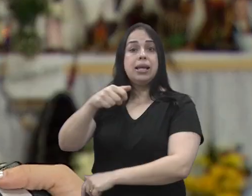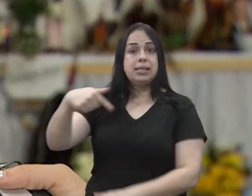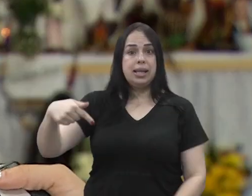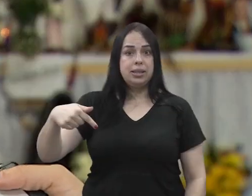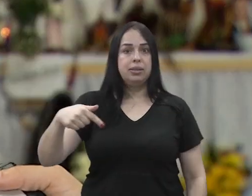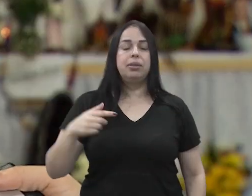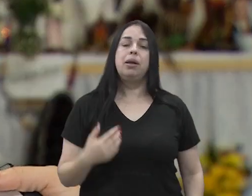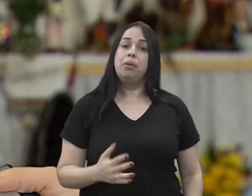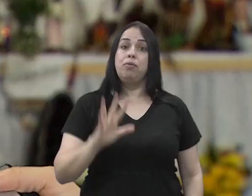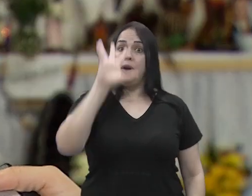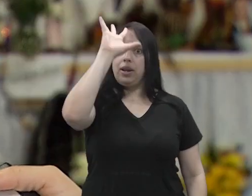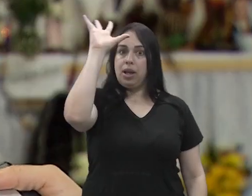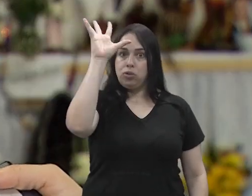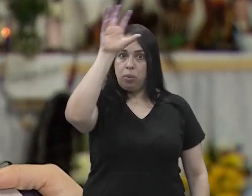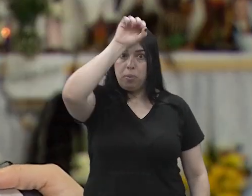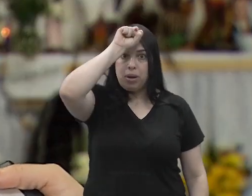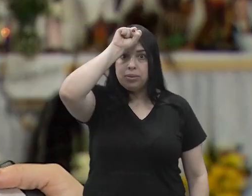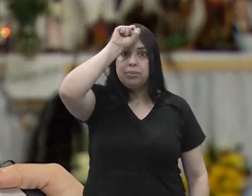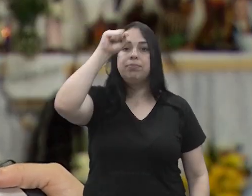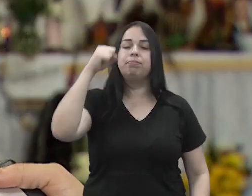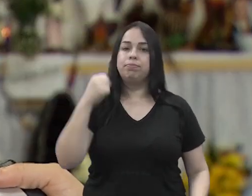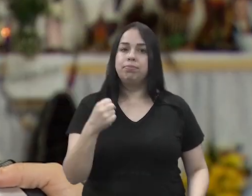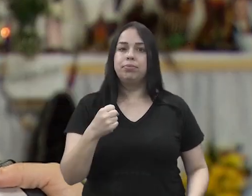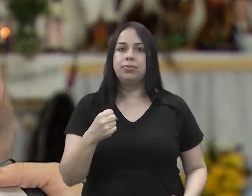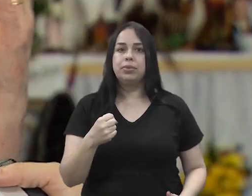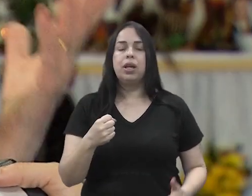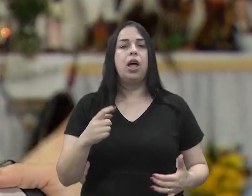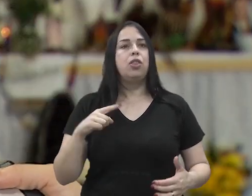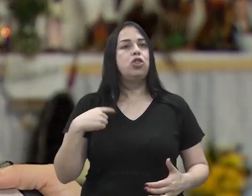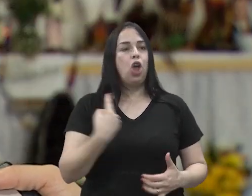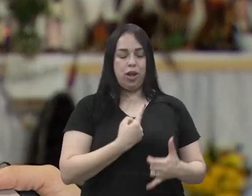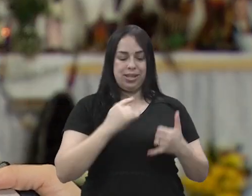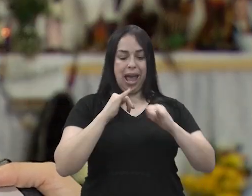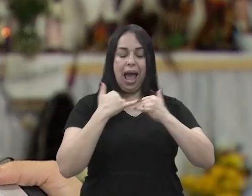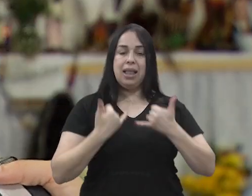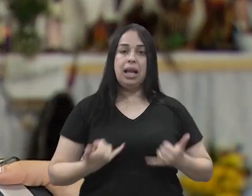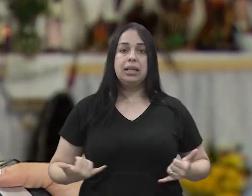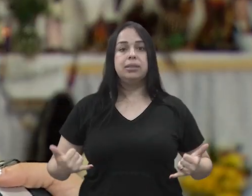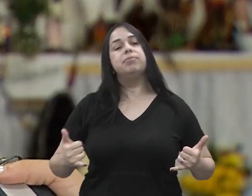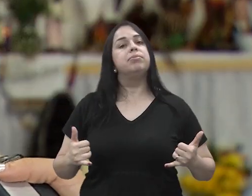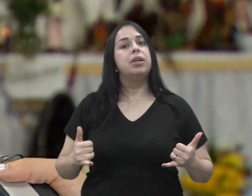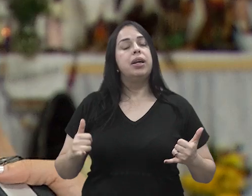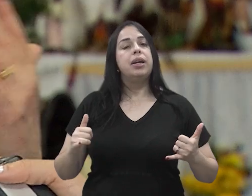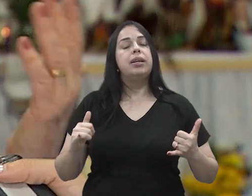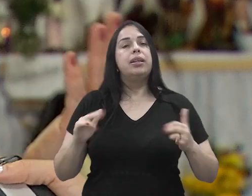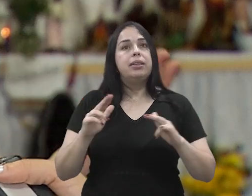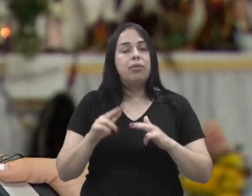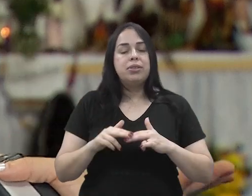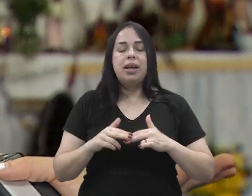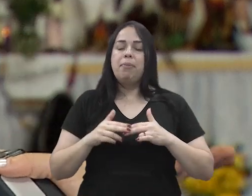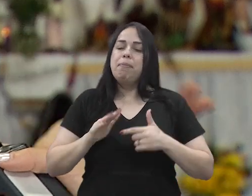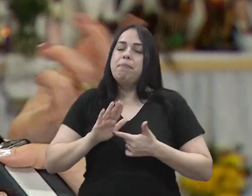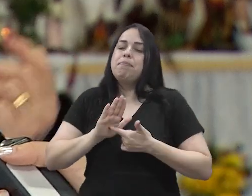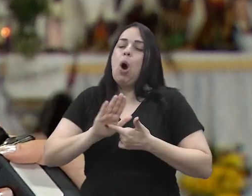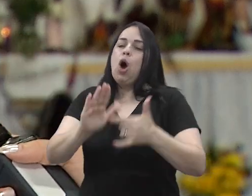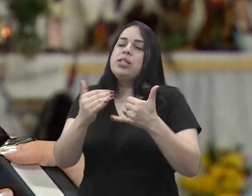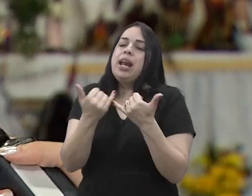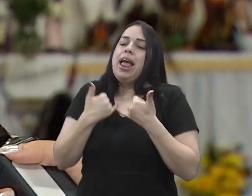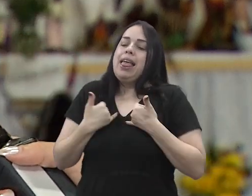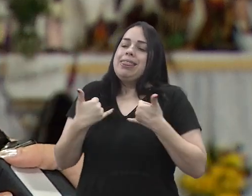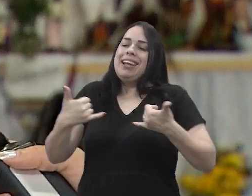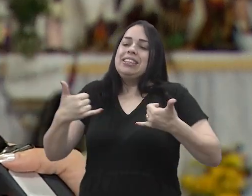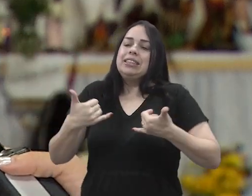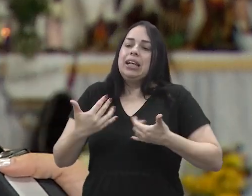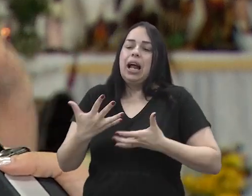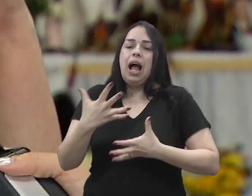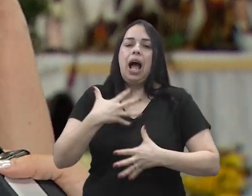A Umbanda, para mim, ela é energia, nós somos pura energia. Então, quando você doa energia, você recebe